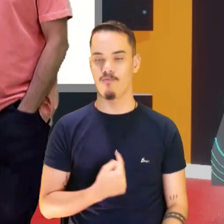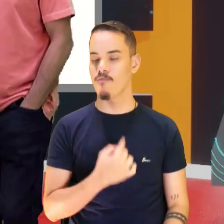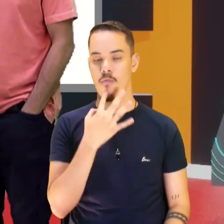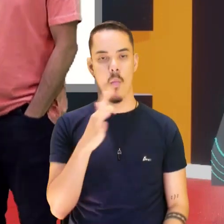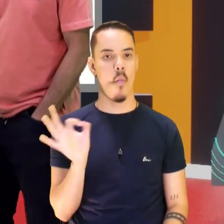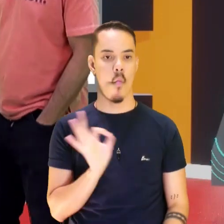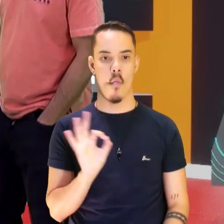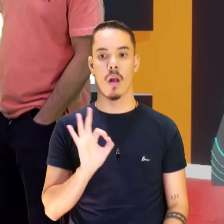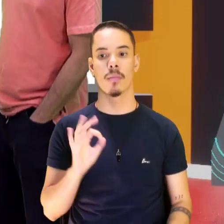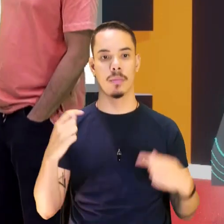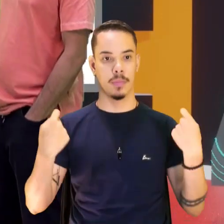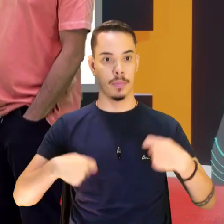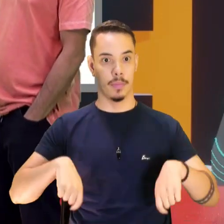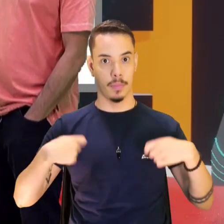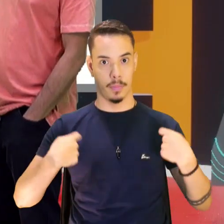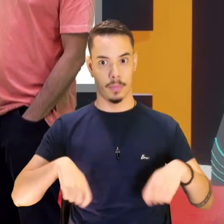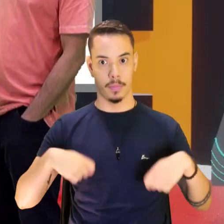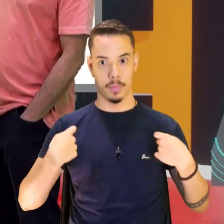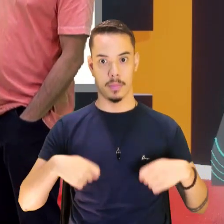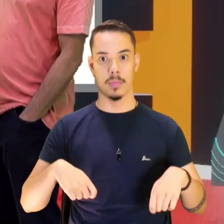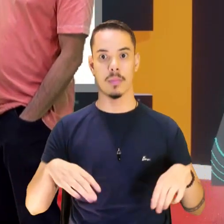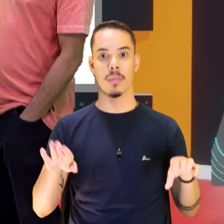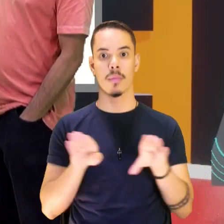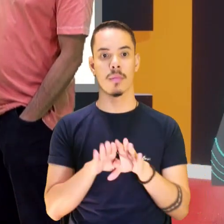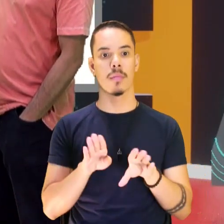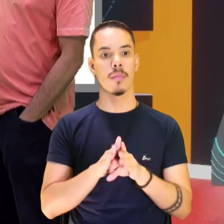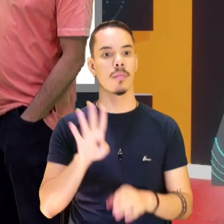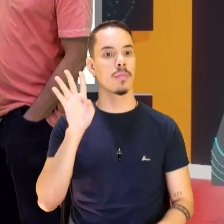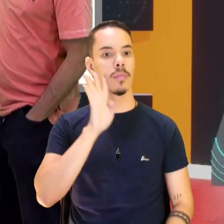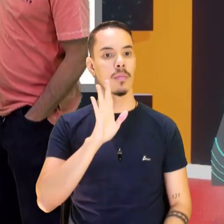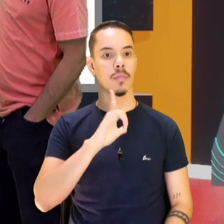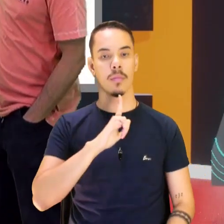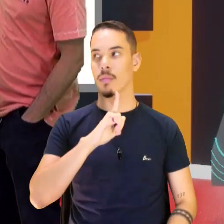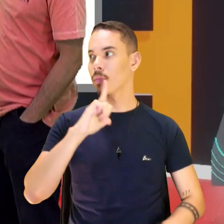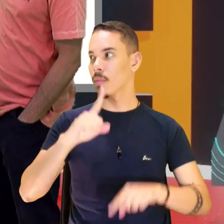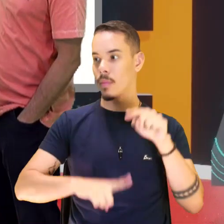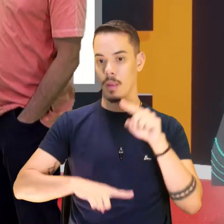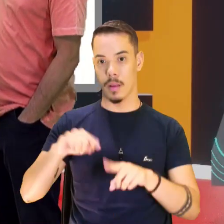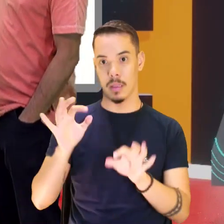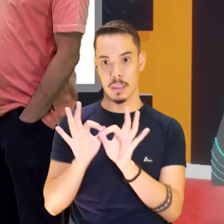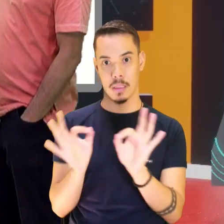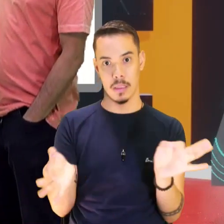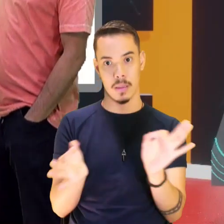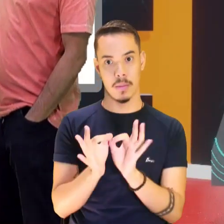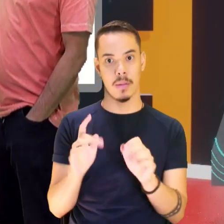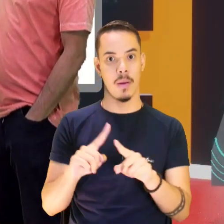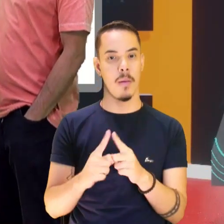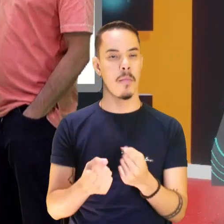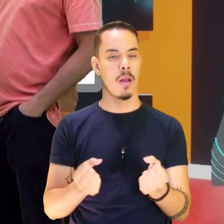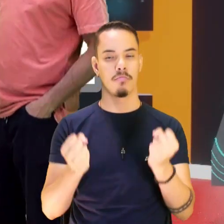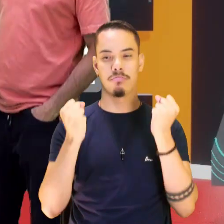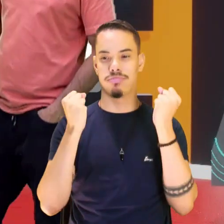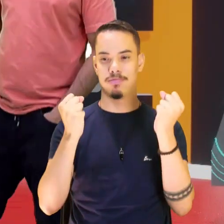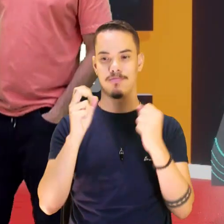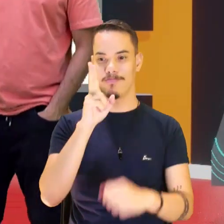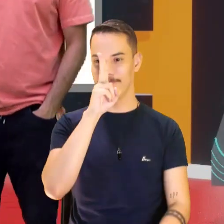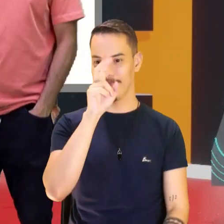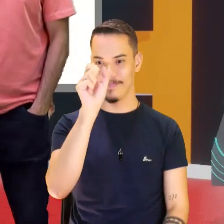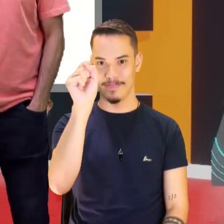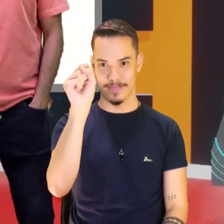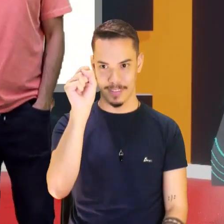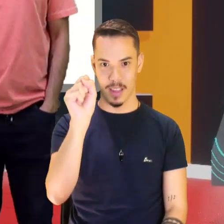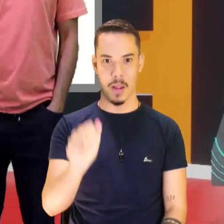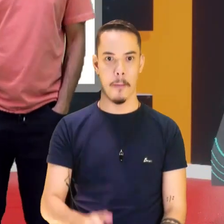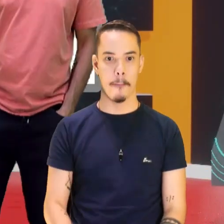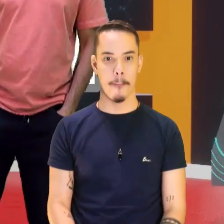e precisa conhecer. Então, e o legal aqui, ó, uma ferramenta simples, mas muito poderosa. Muito